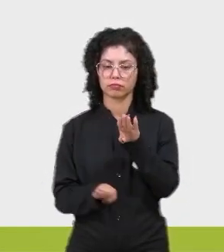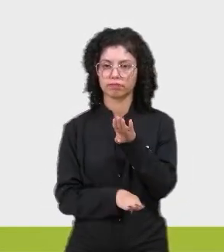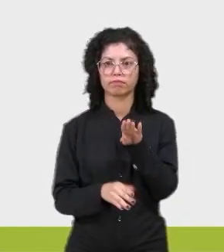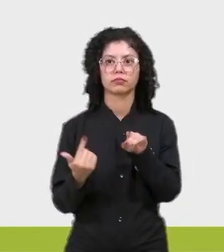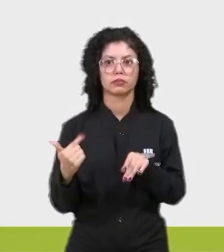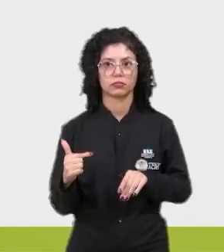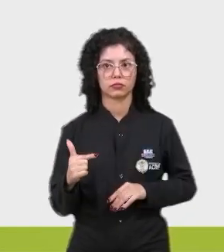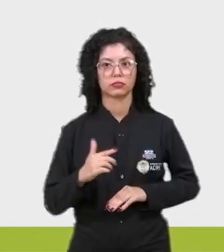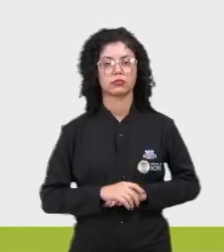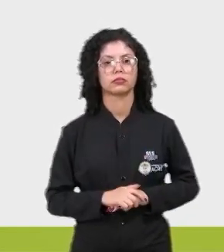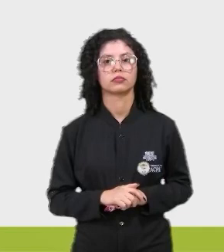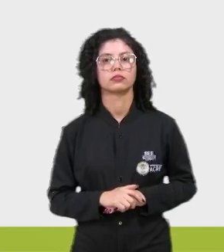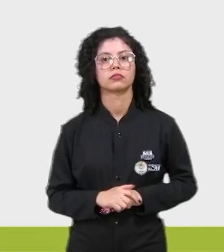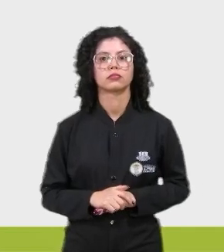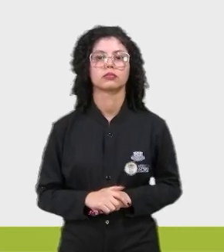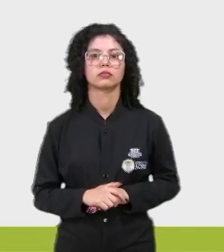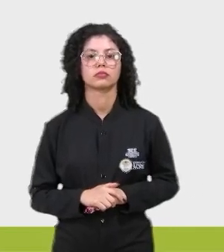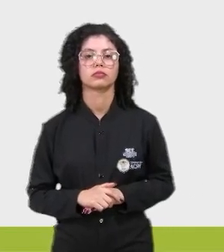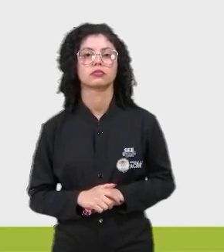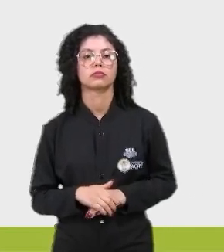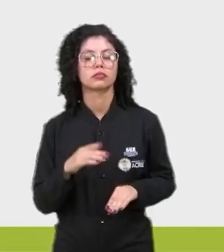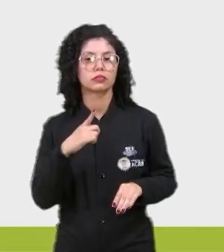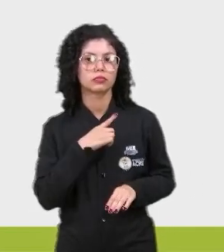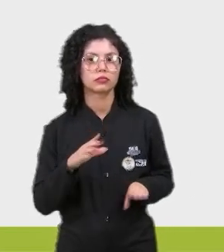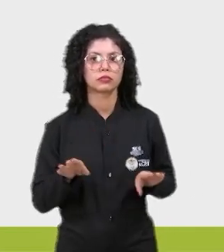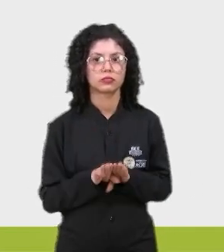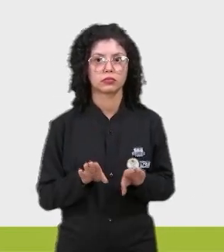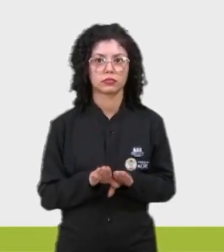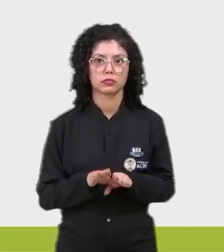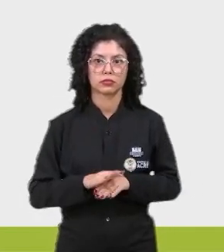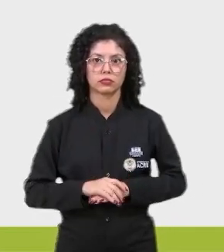despossuídos. Temos também uma obra